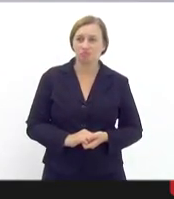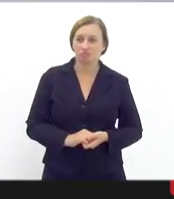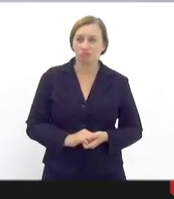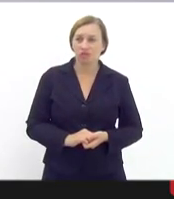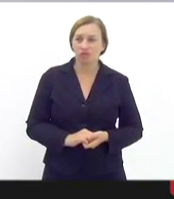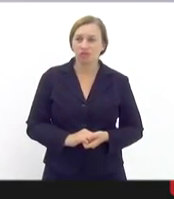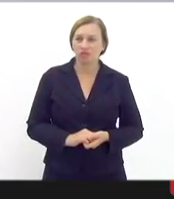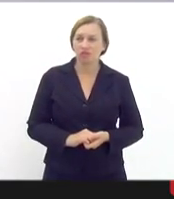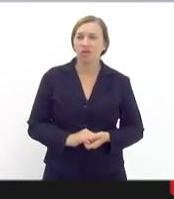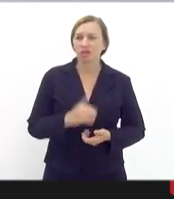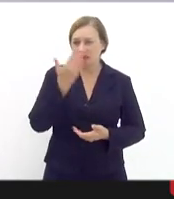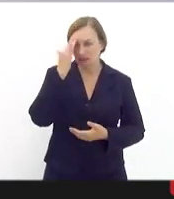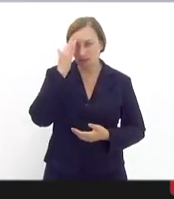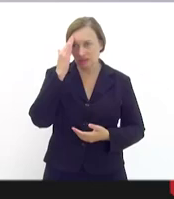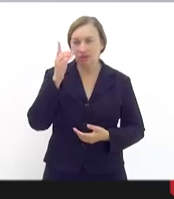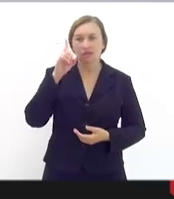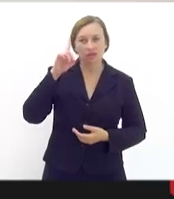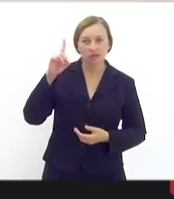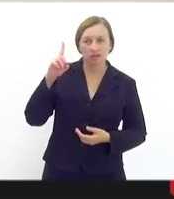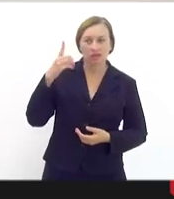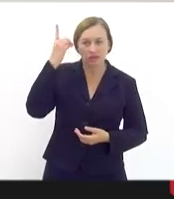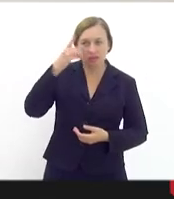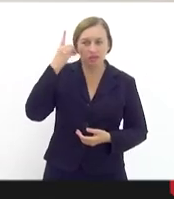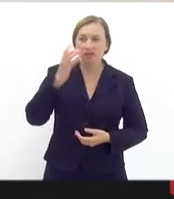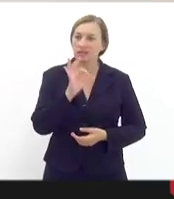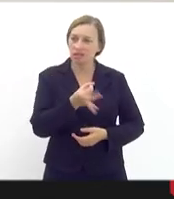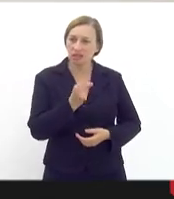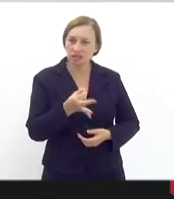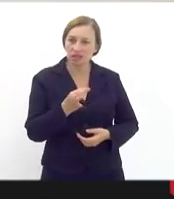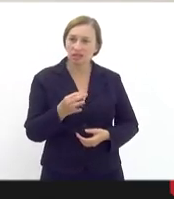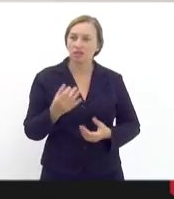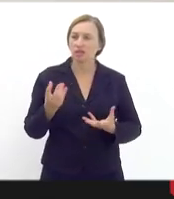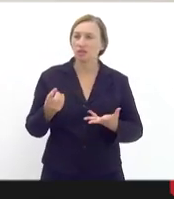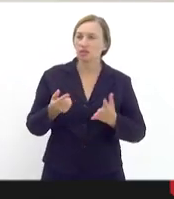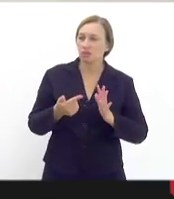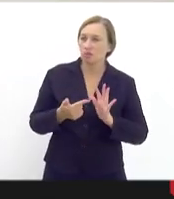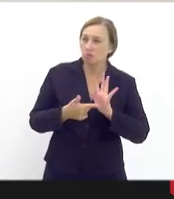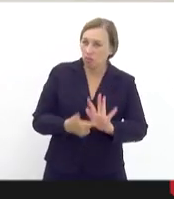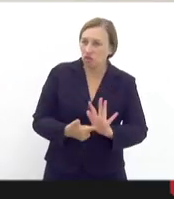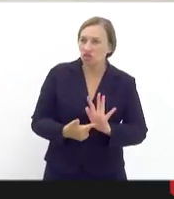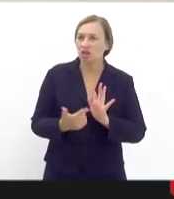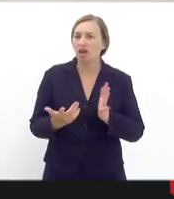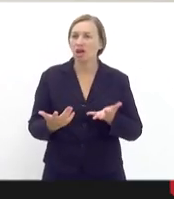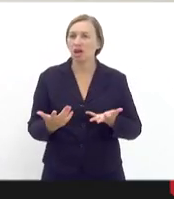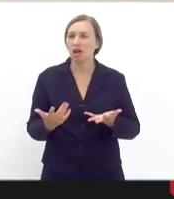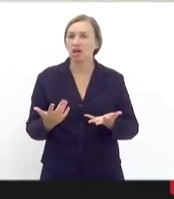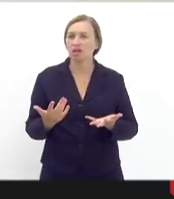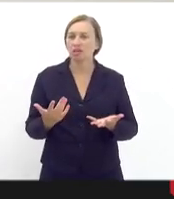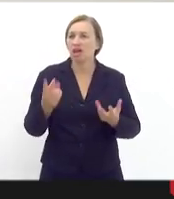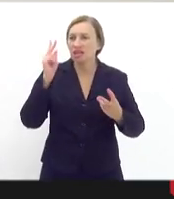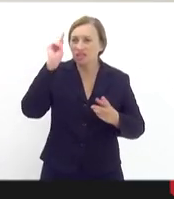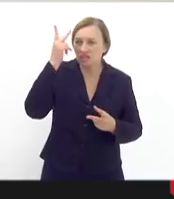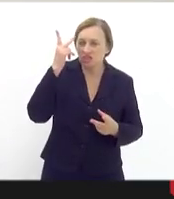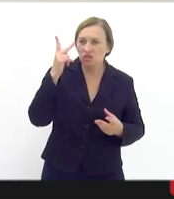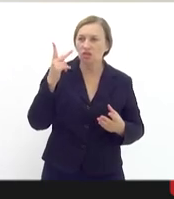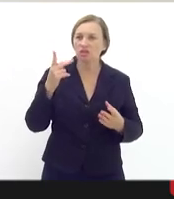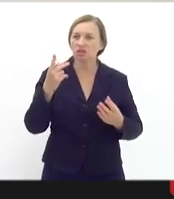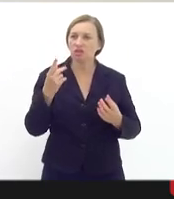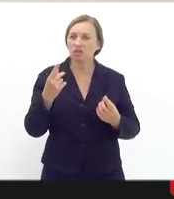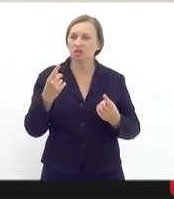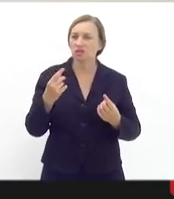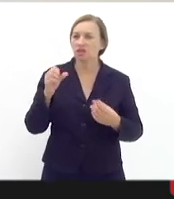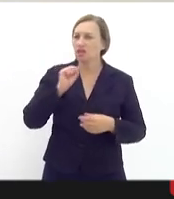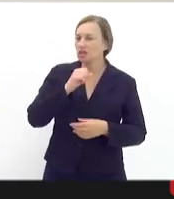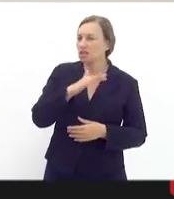Obrigada, deputado. Não, com certeza, acho que a gente tem que tentar de alguma forma, inclusive, de mostrar isso, né? Essa história dos ataques das escolas, como elas